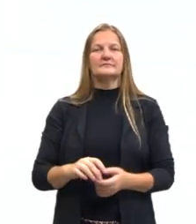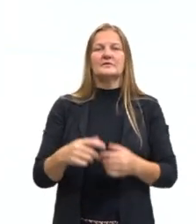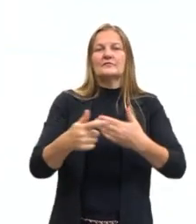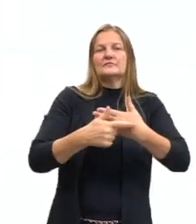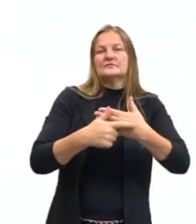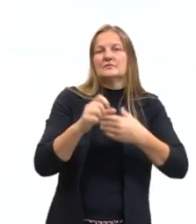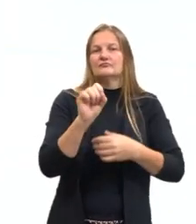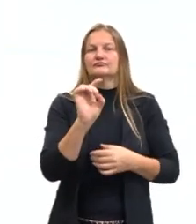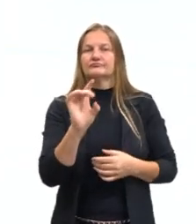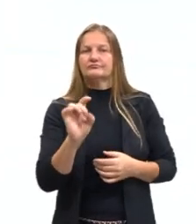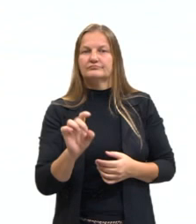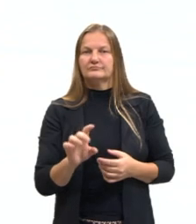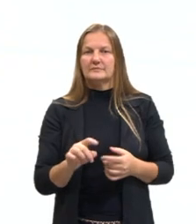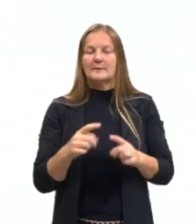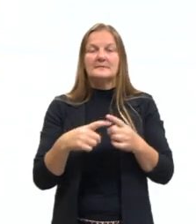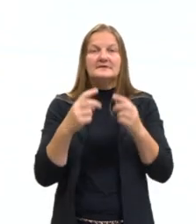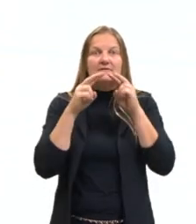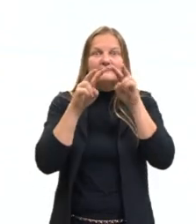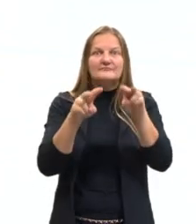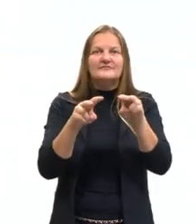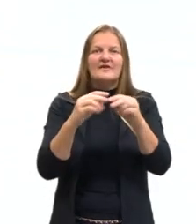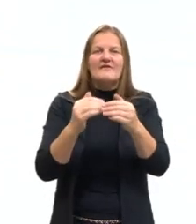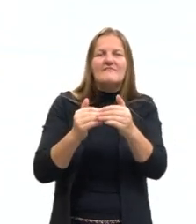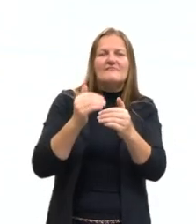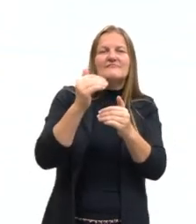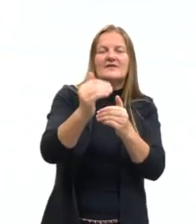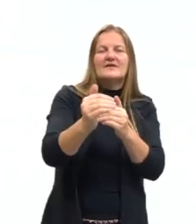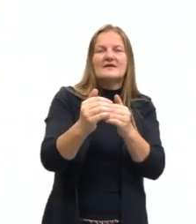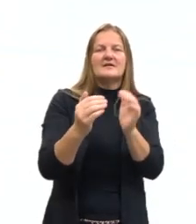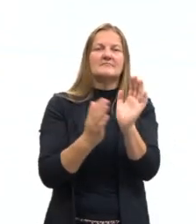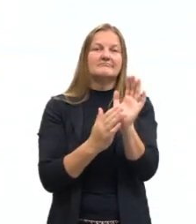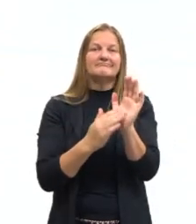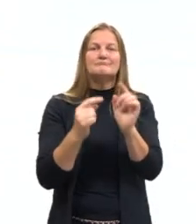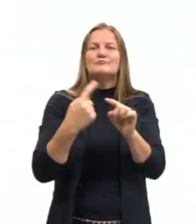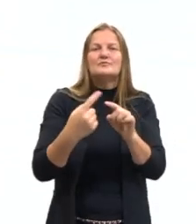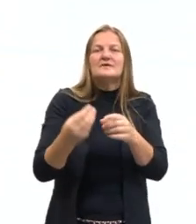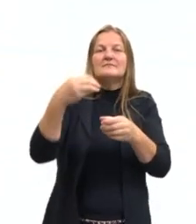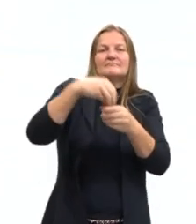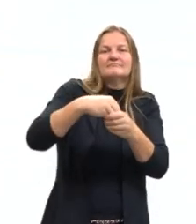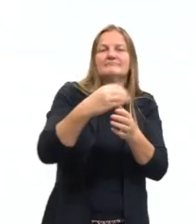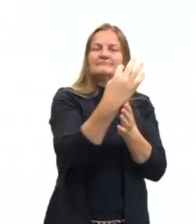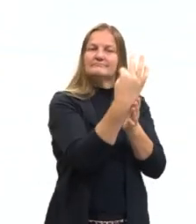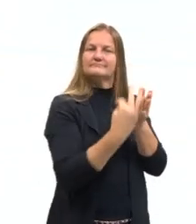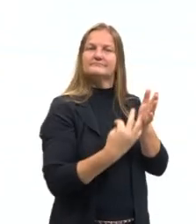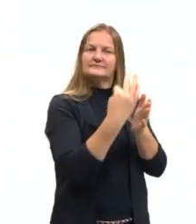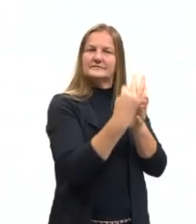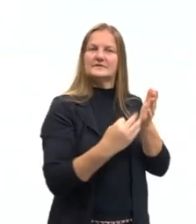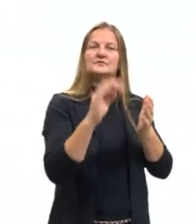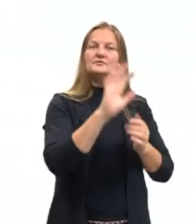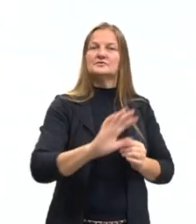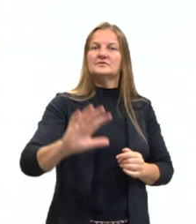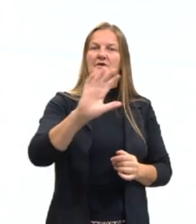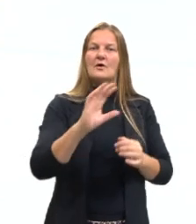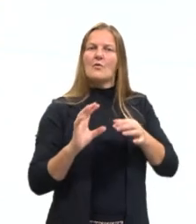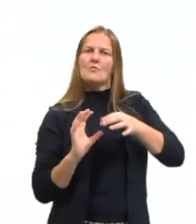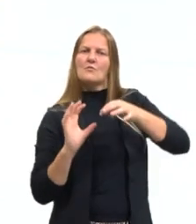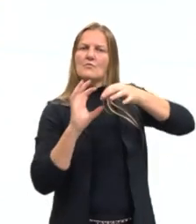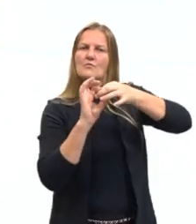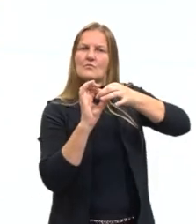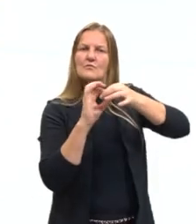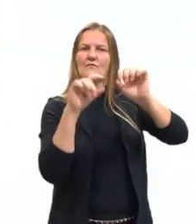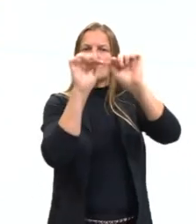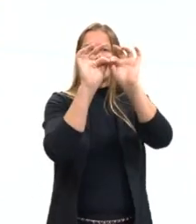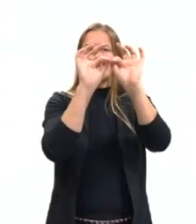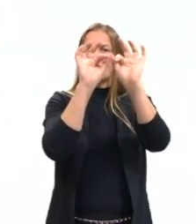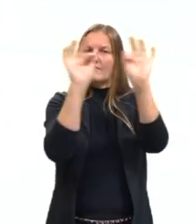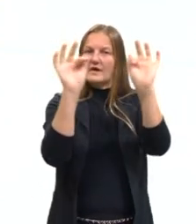e a função deles eu preciso enxergar o propósito dele dentro desse texto como ele faz para ligar uma